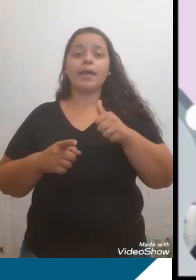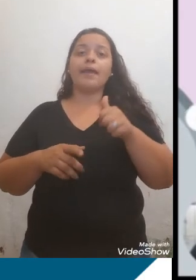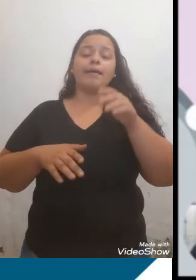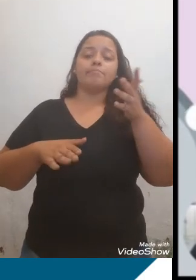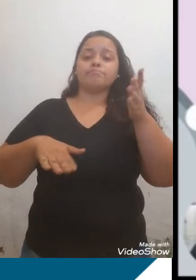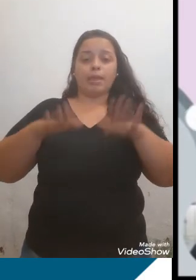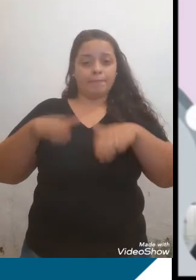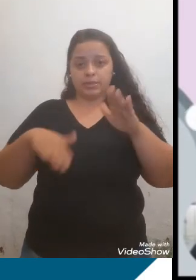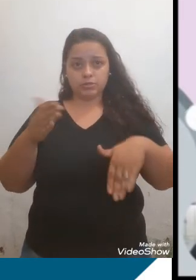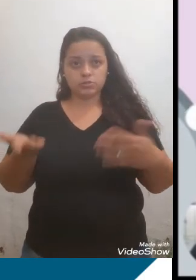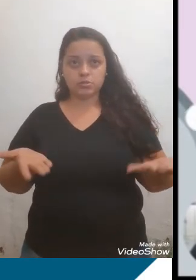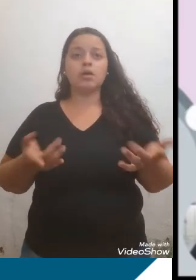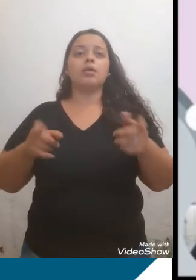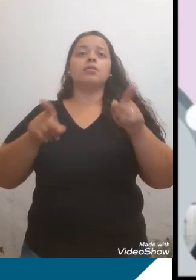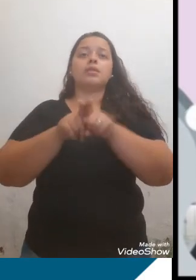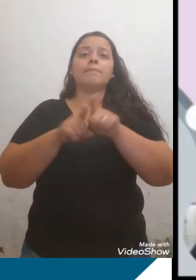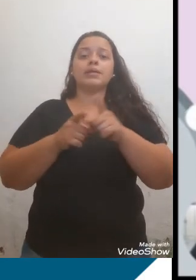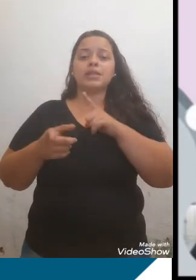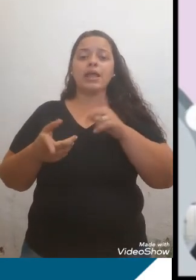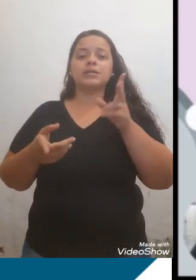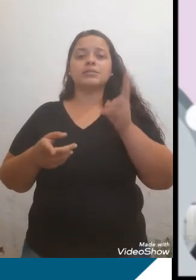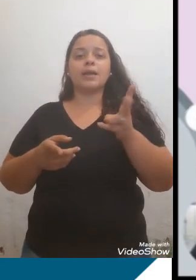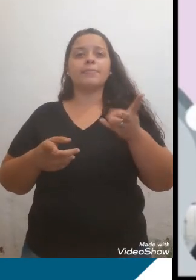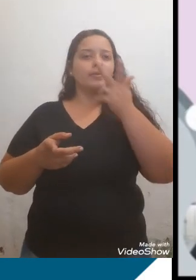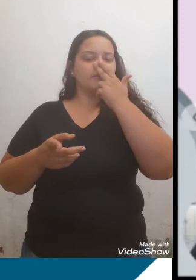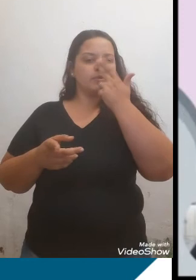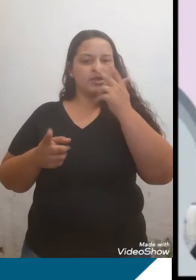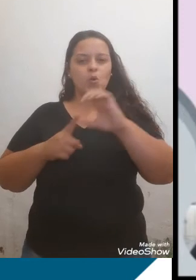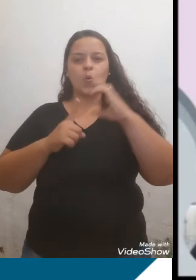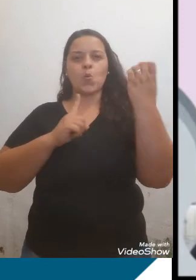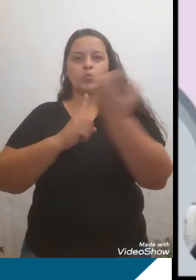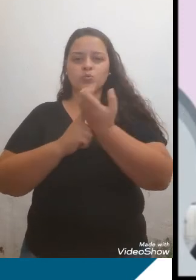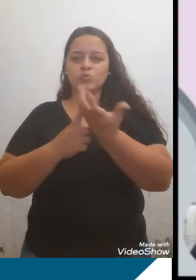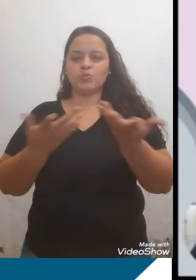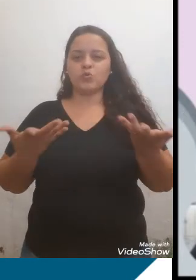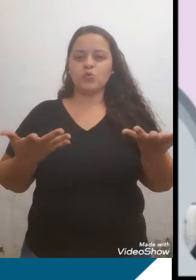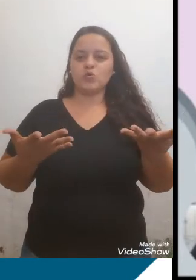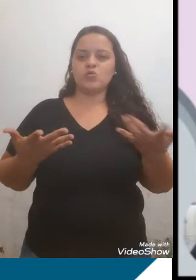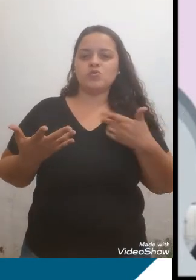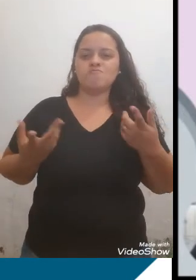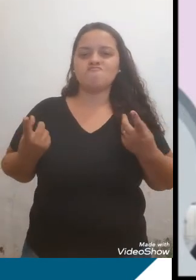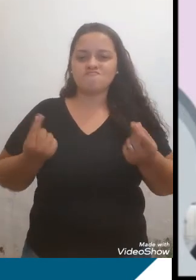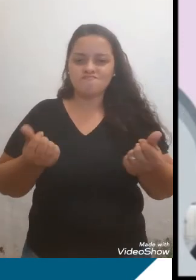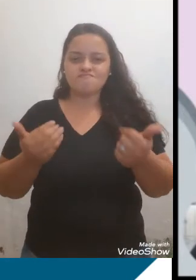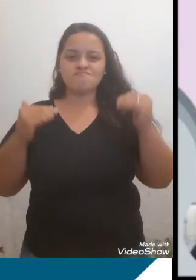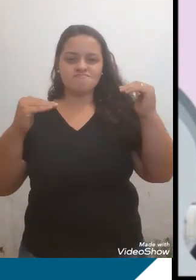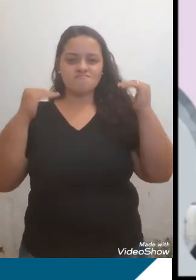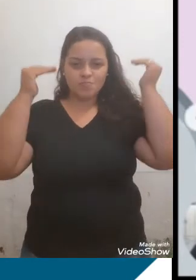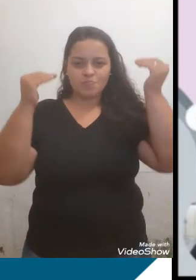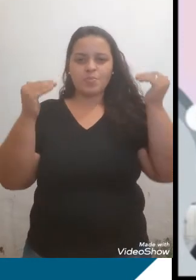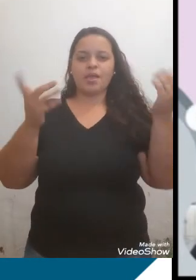espaço privado. Teremos um grande culto ao luxo para representar todo esse poder social dessa classe, desse